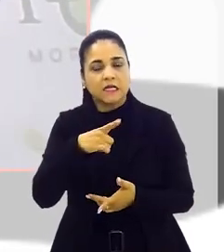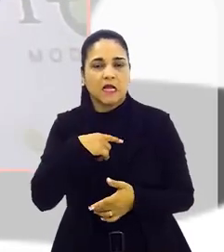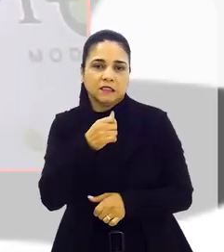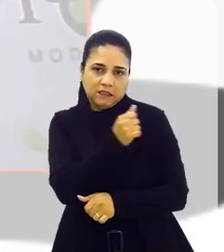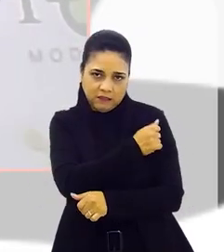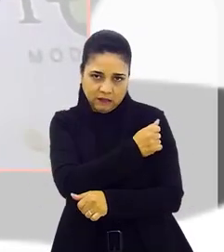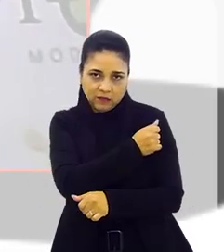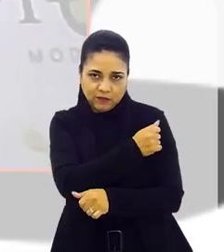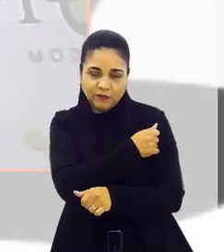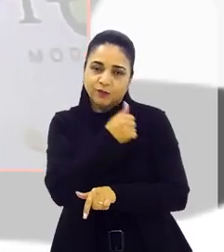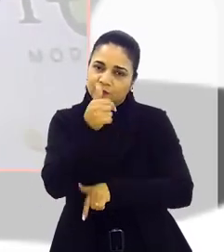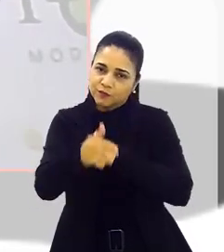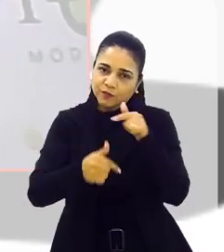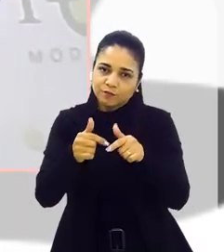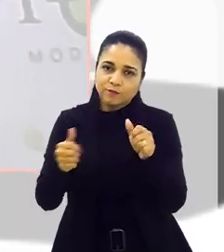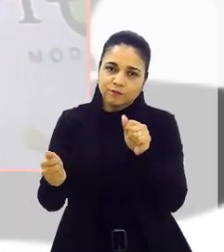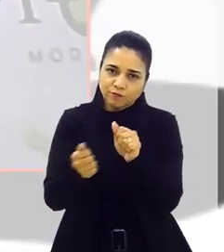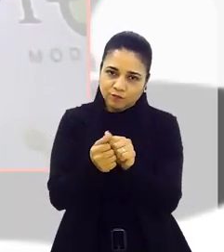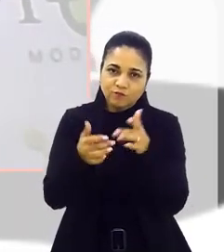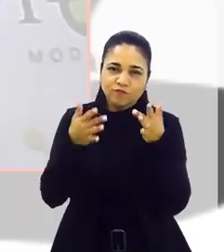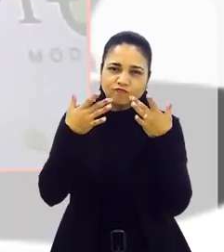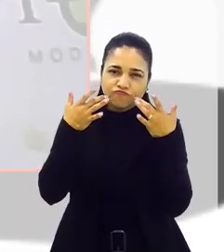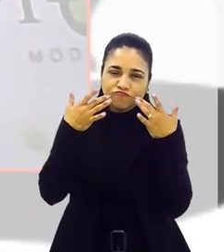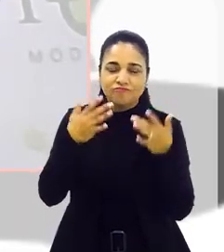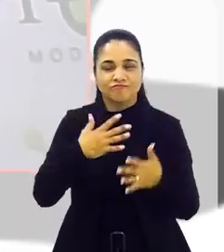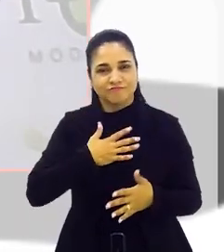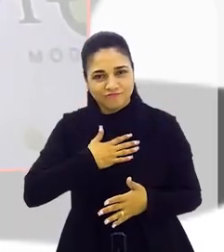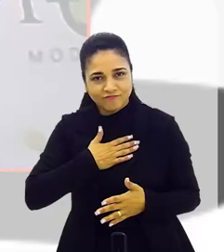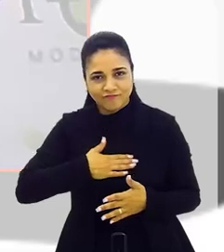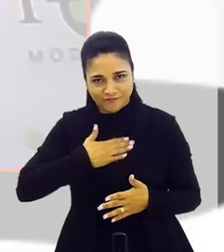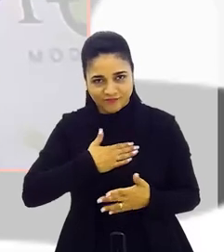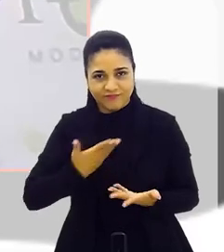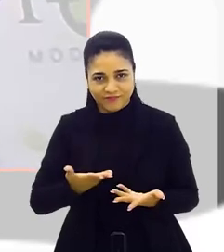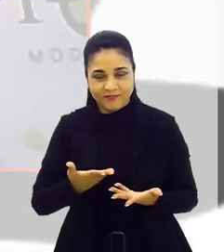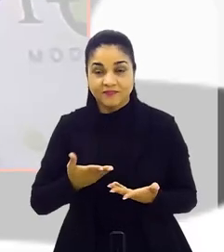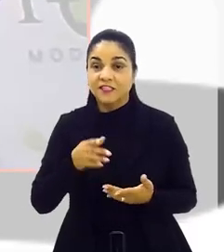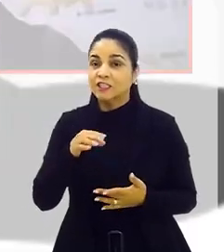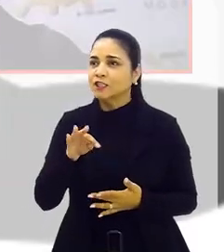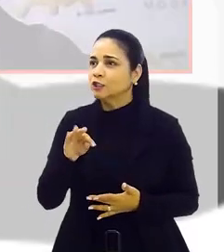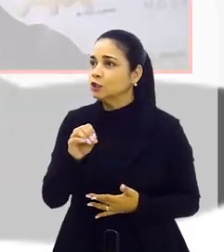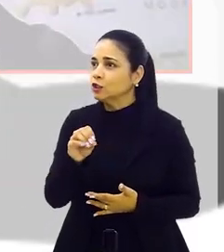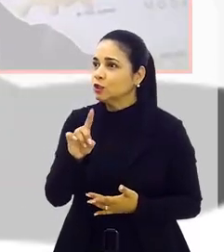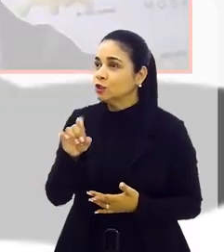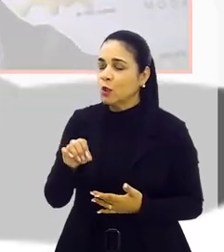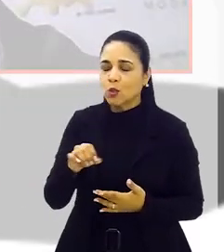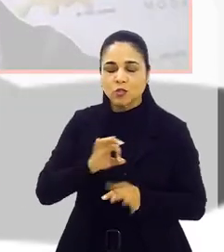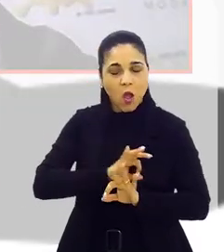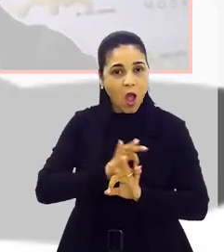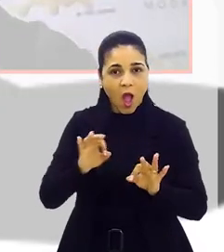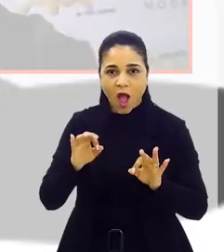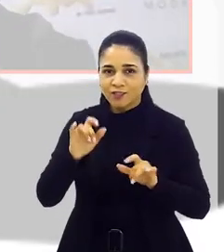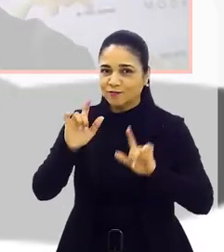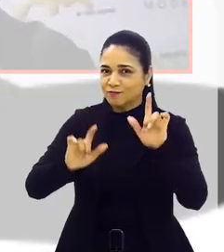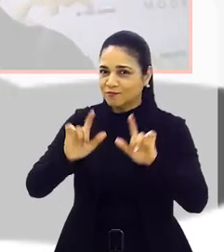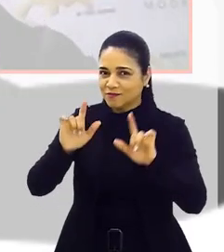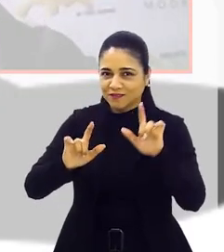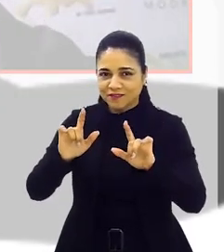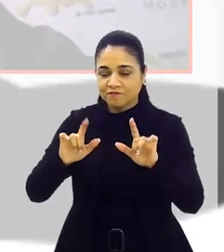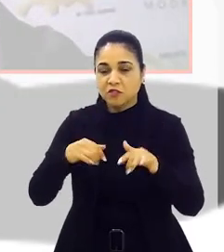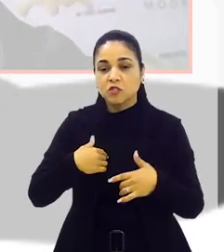pessoas interessadas e fazer o trabalho junto com a gente que goste do nosso trabalho. Que programa! Eu